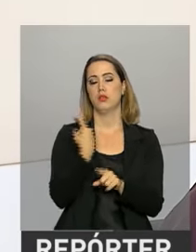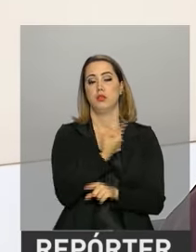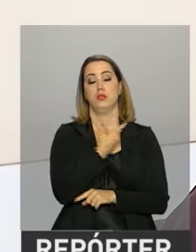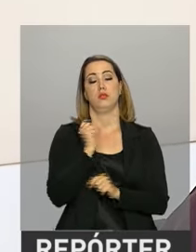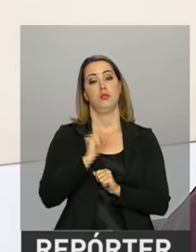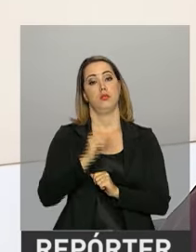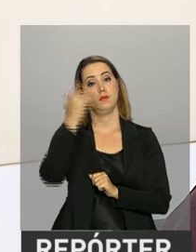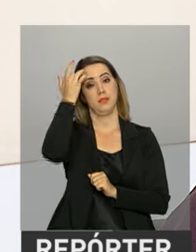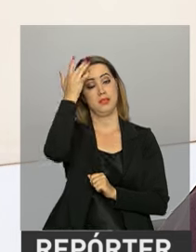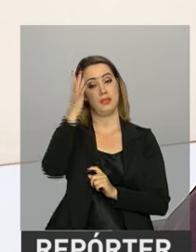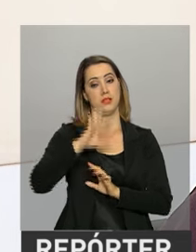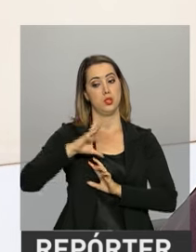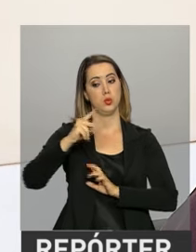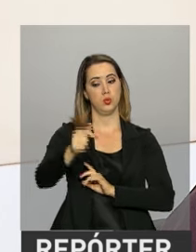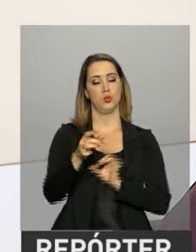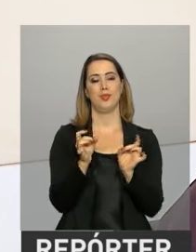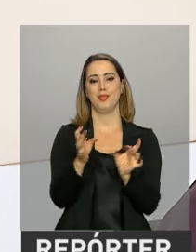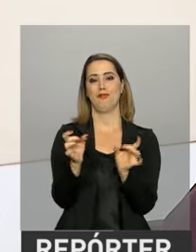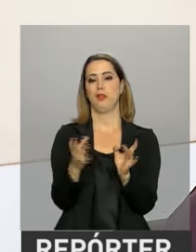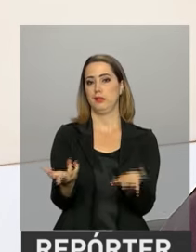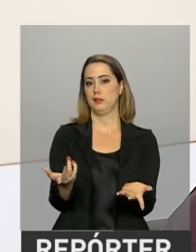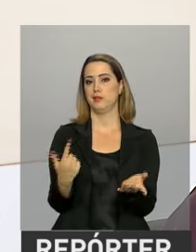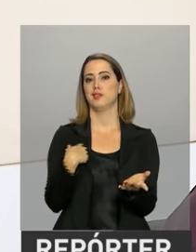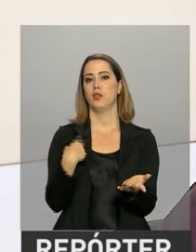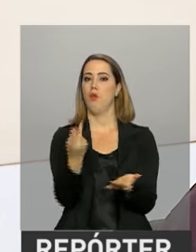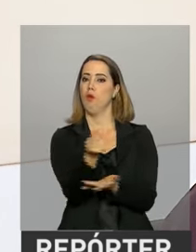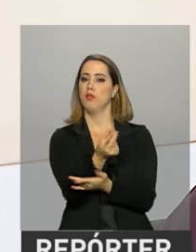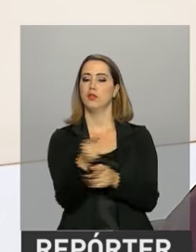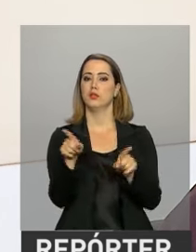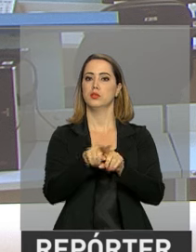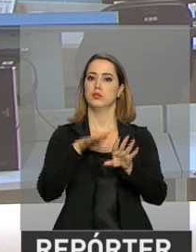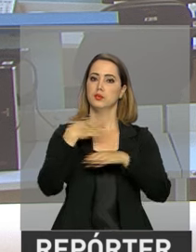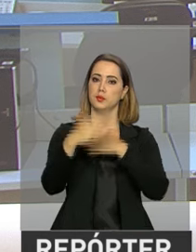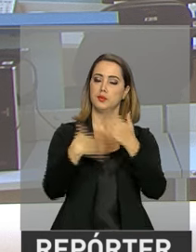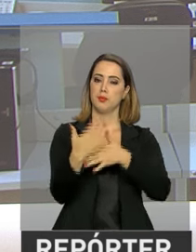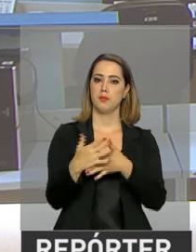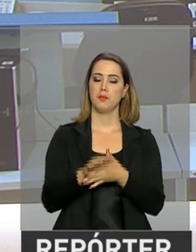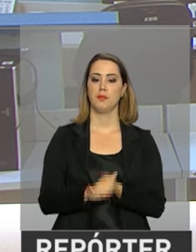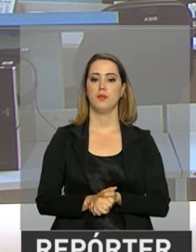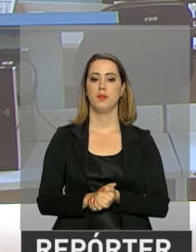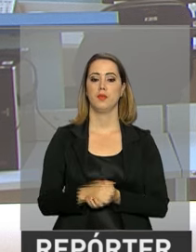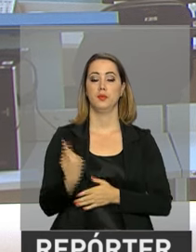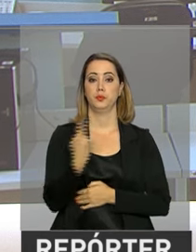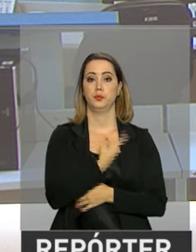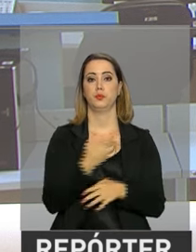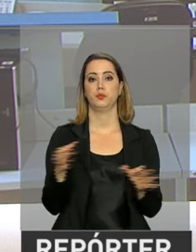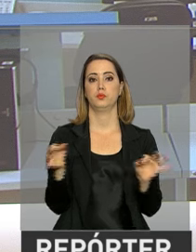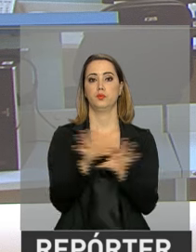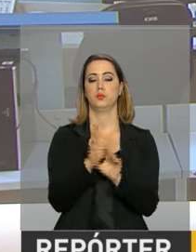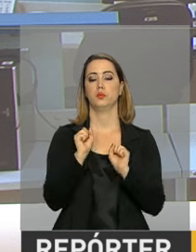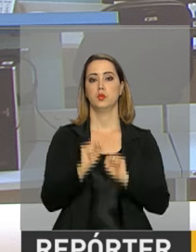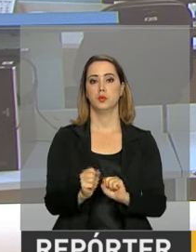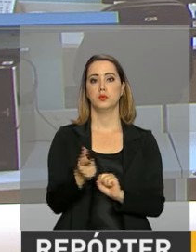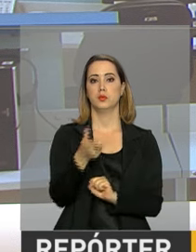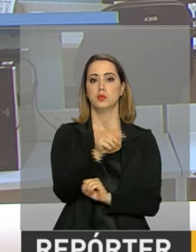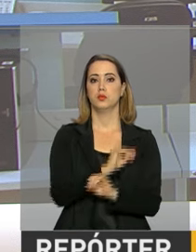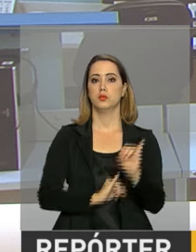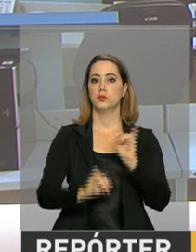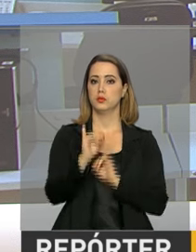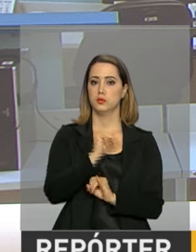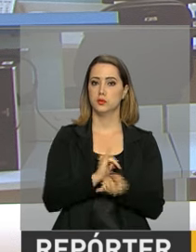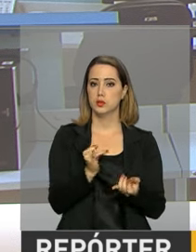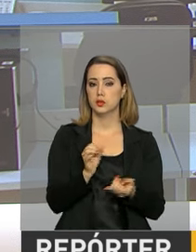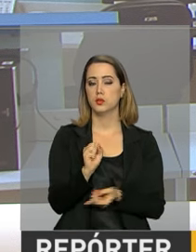Vai facilitar todo o processo de venda custos e também manutenção nós ficamos por aqui podemos voltar a qualquer momento